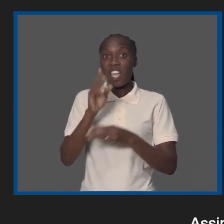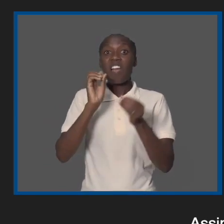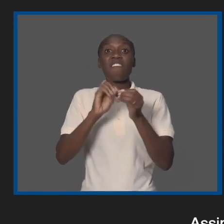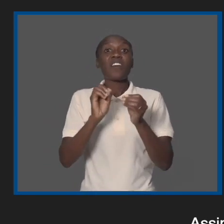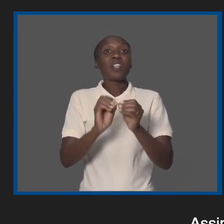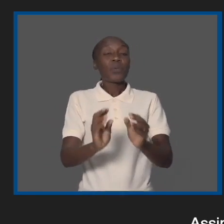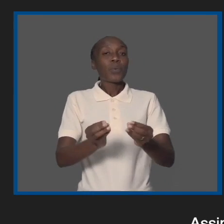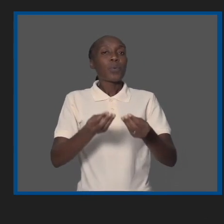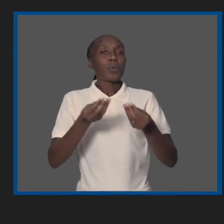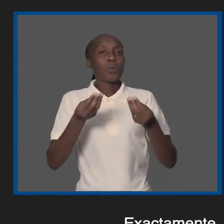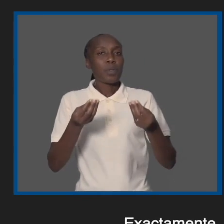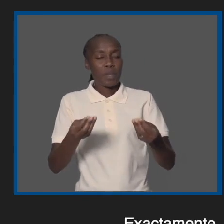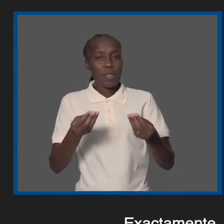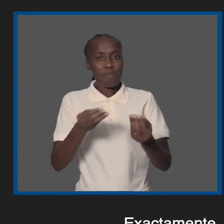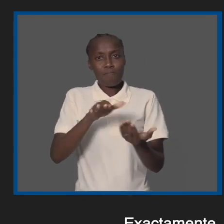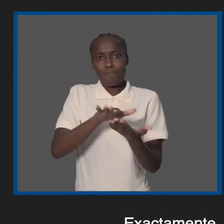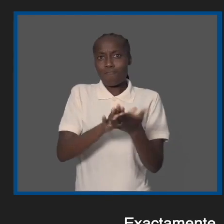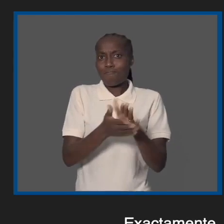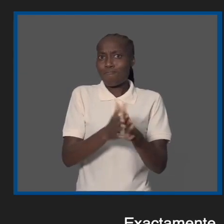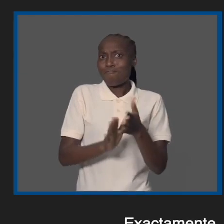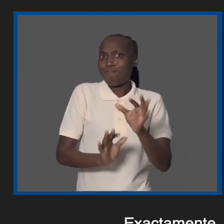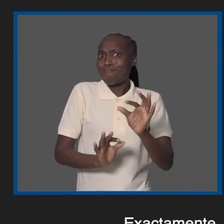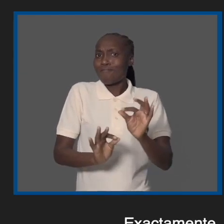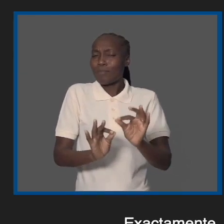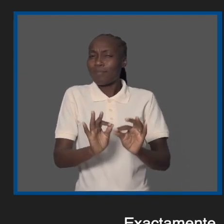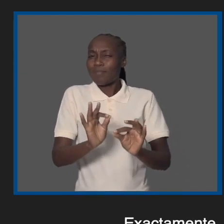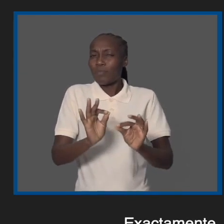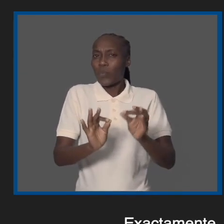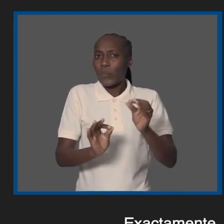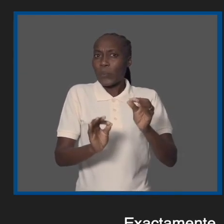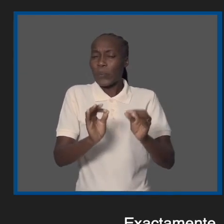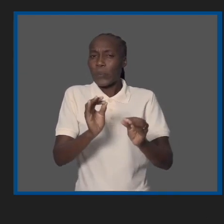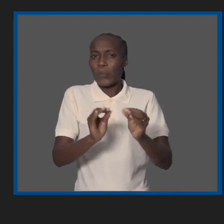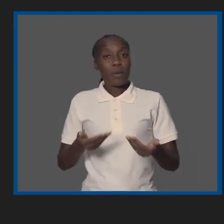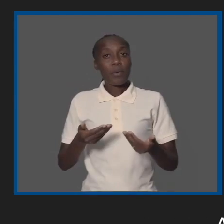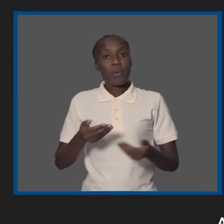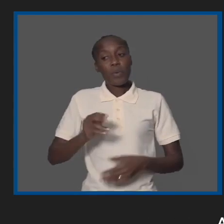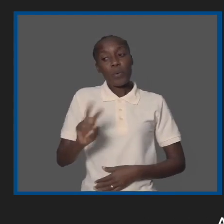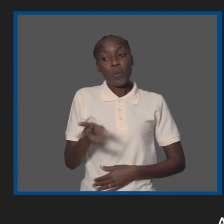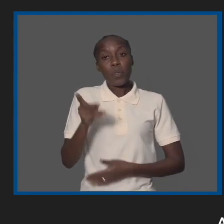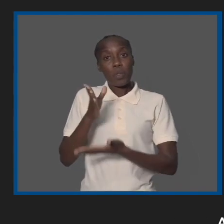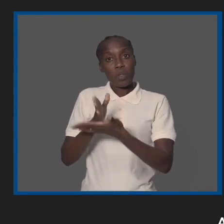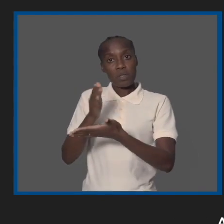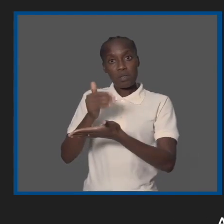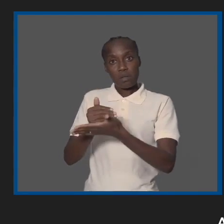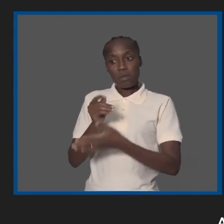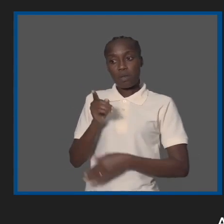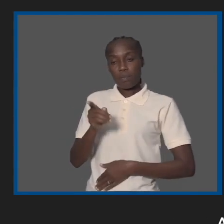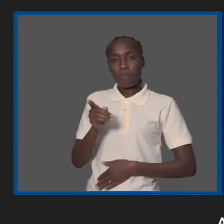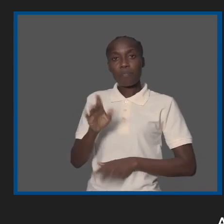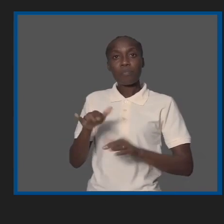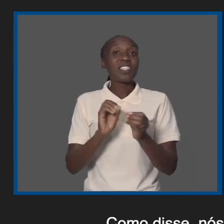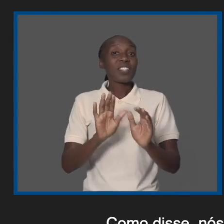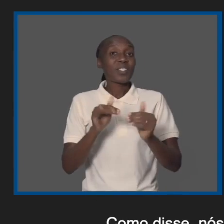Assim, já temos a prótese. Exatamente, hoje nós só colocávamos aqui, essa é a retaria,